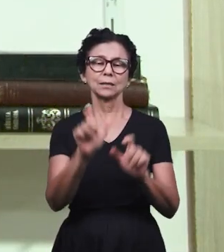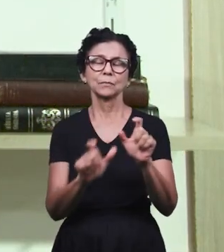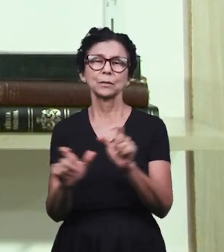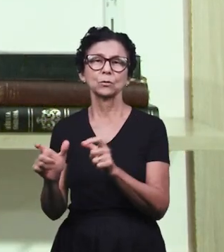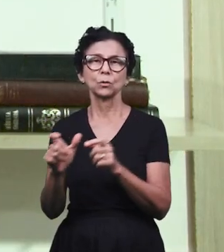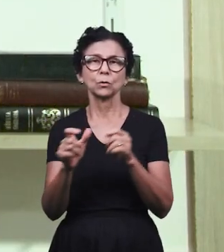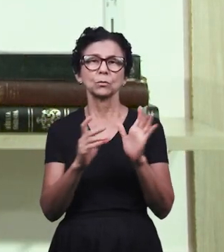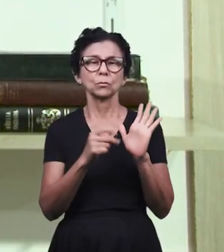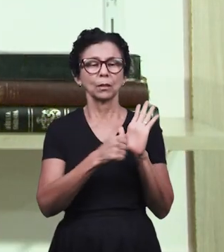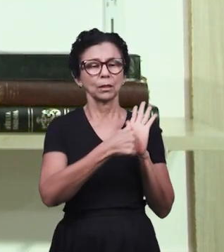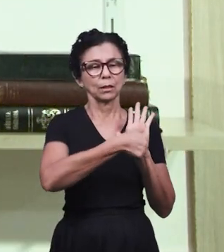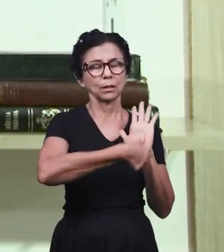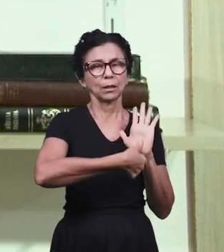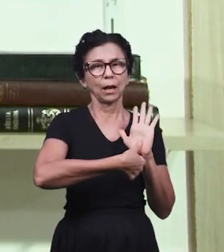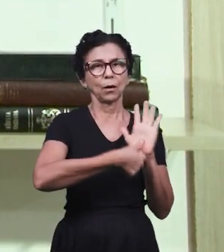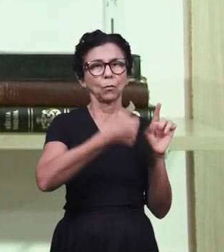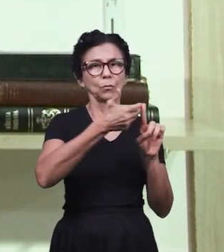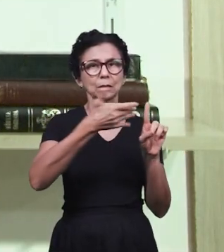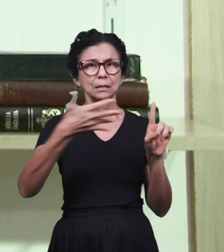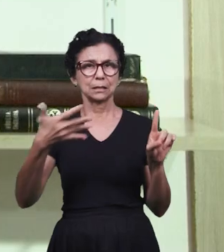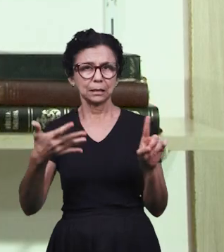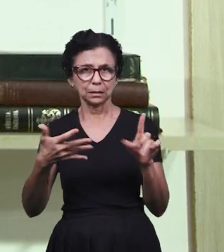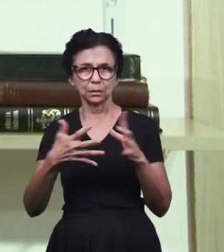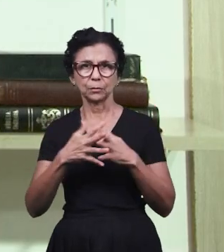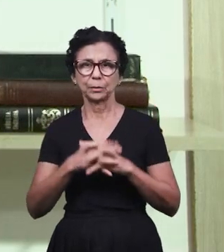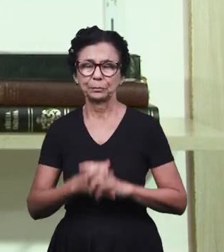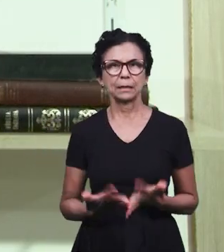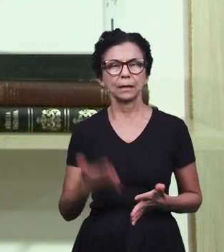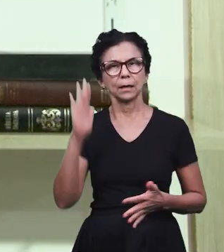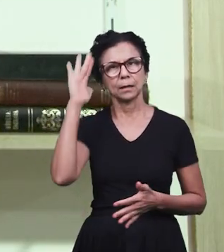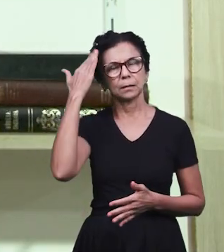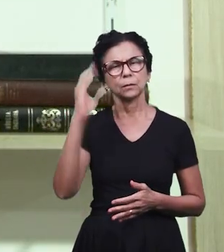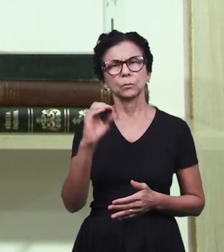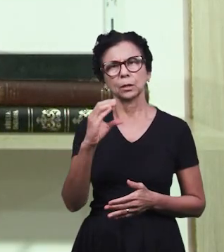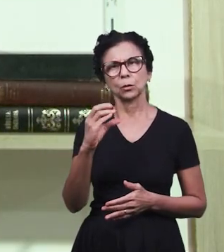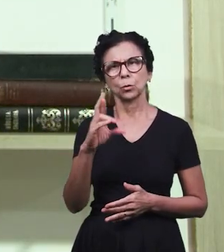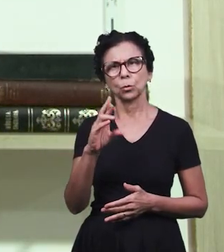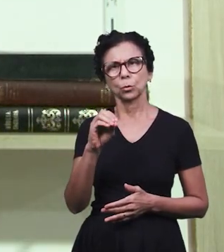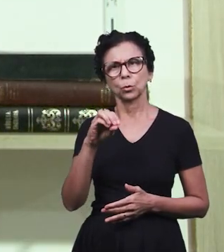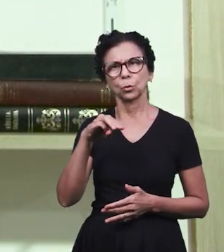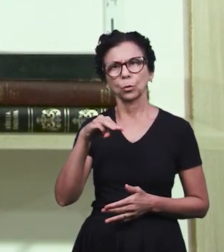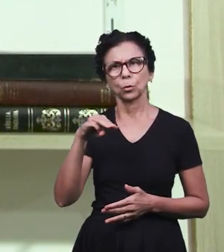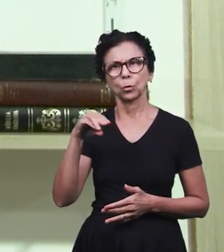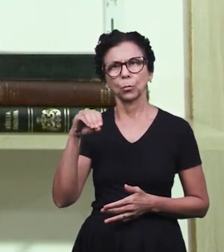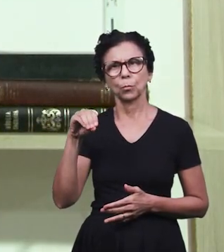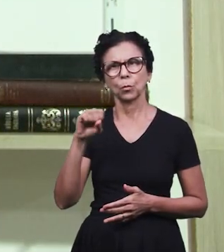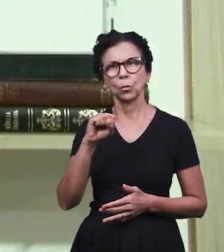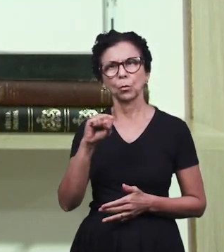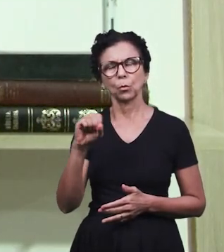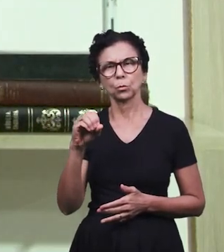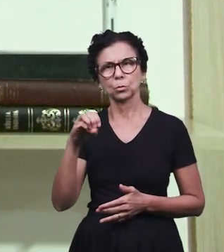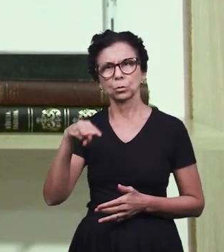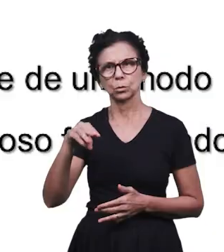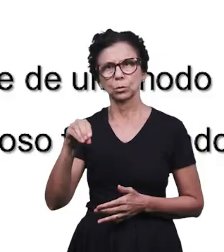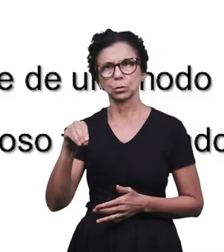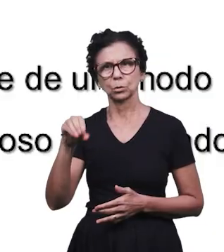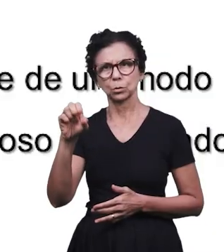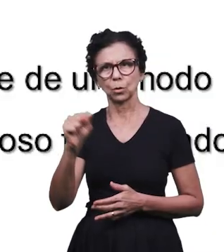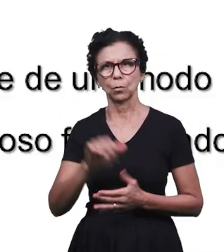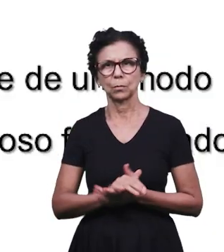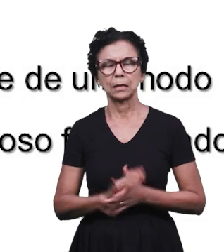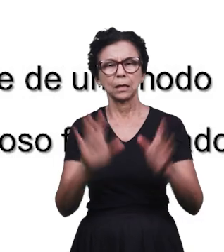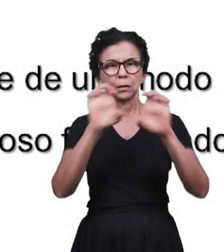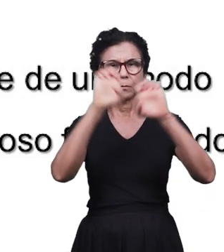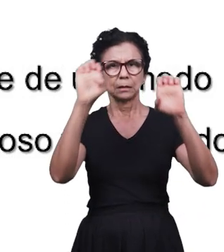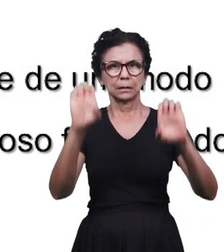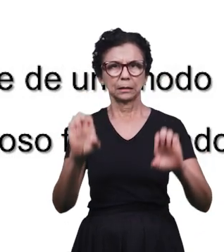cromossomo 21. Vamos entender o que é um cromossomo. O cromossomo é uma estrutura que está lá no núcleo